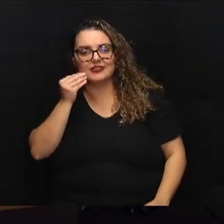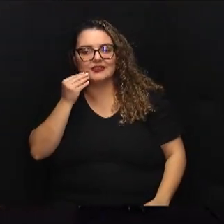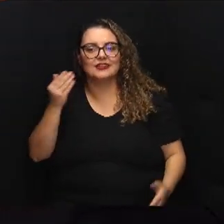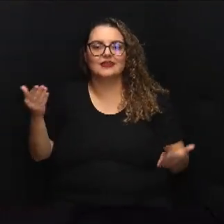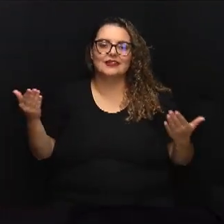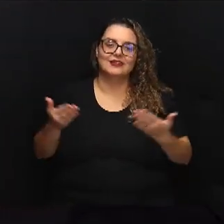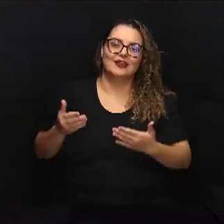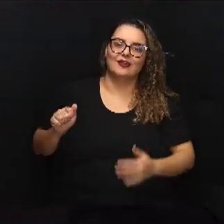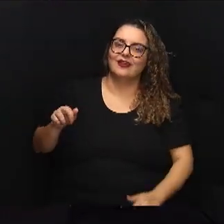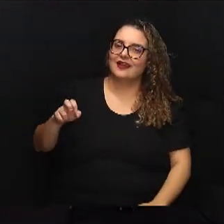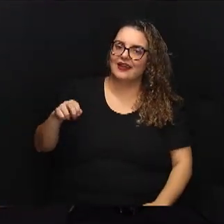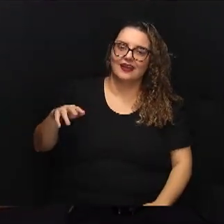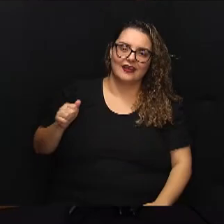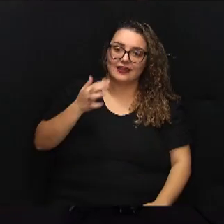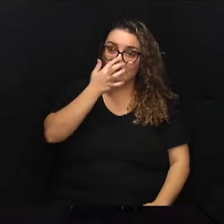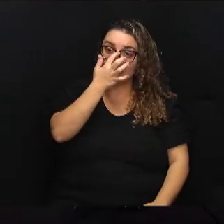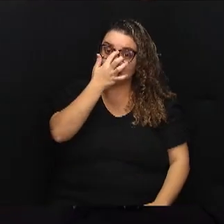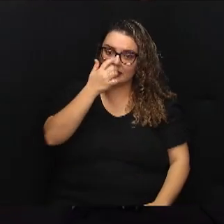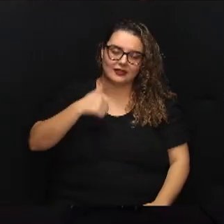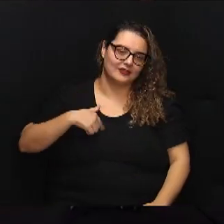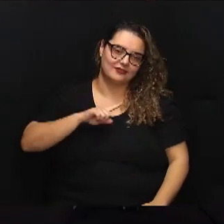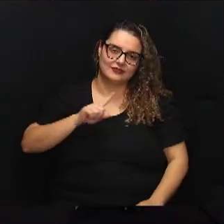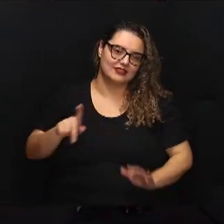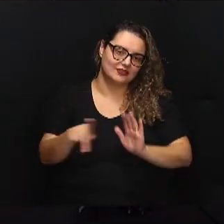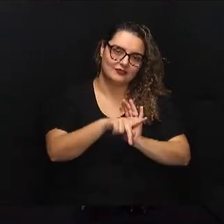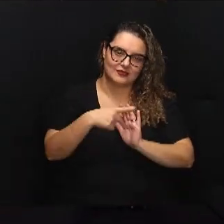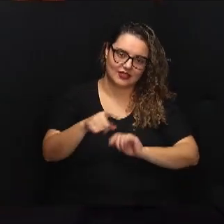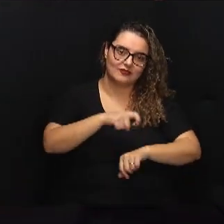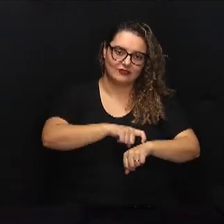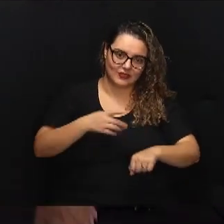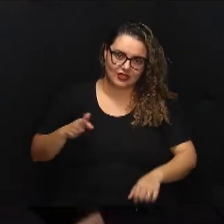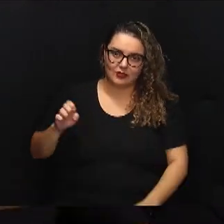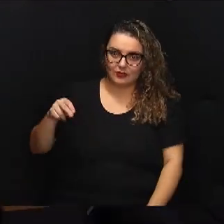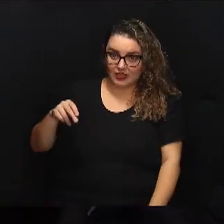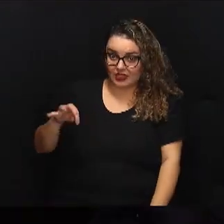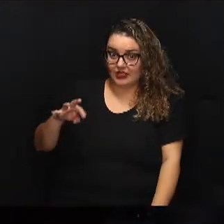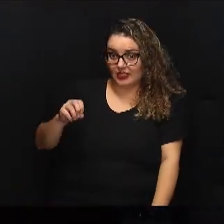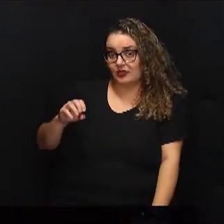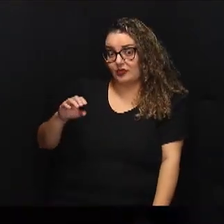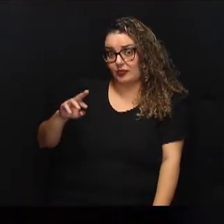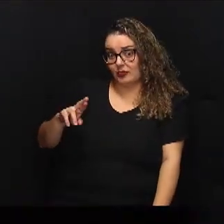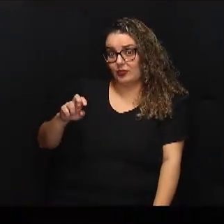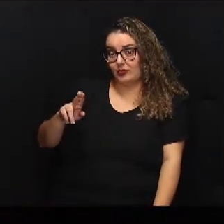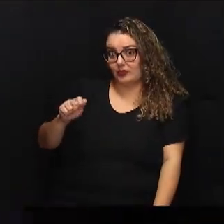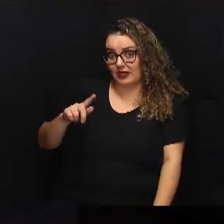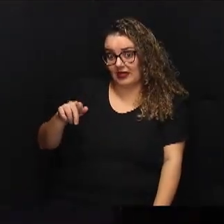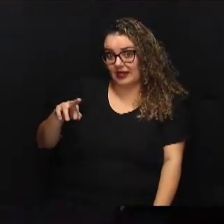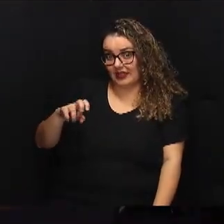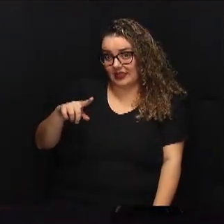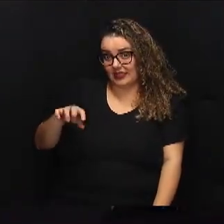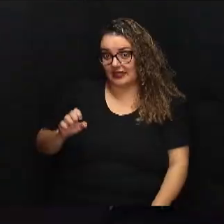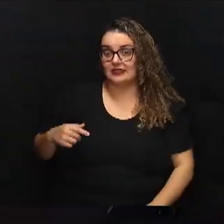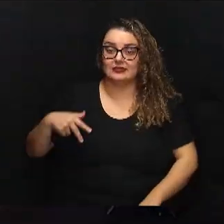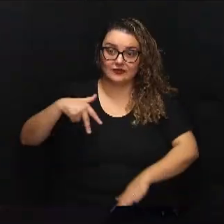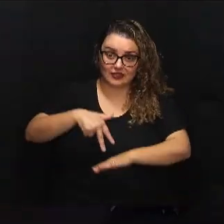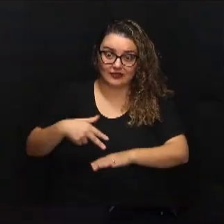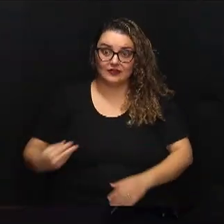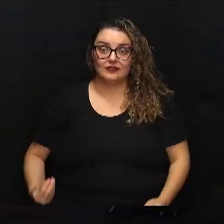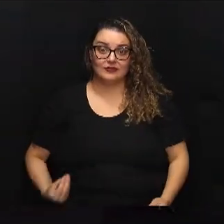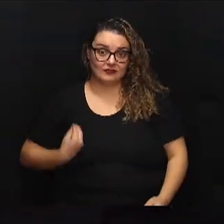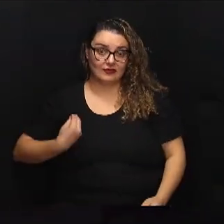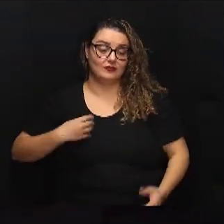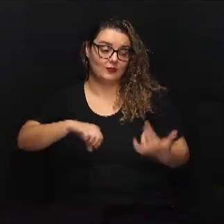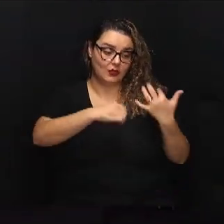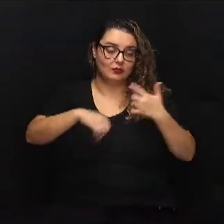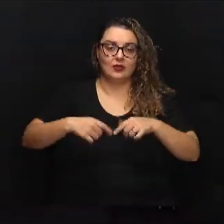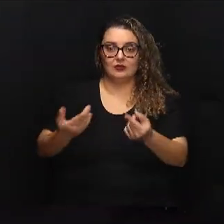arena, que eu não fiz parte desse tempo que o Benito Juarez estava aqui fazendo concertos históricos, e me sinto muito